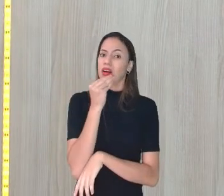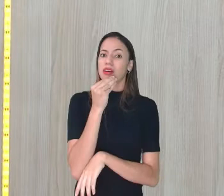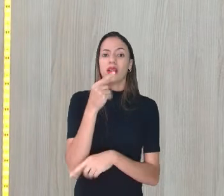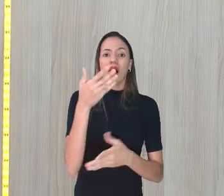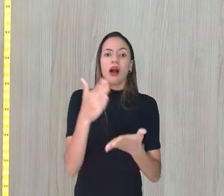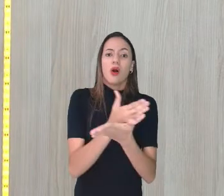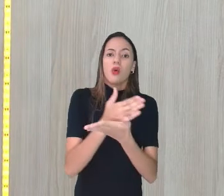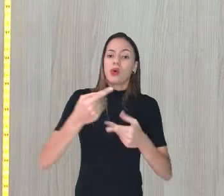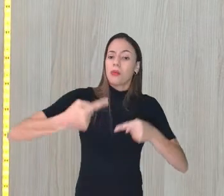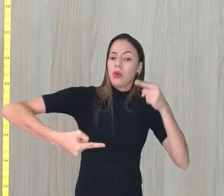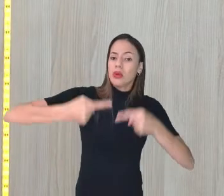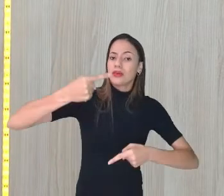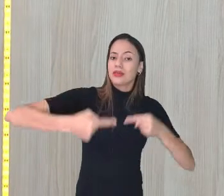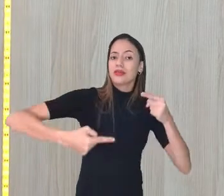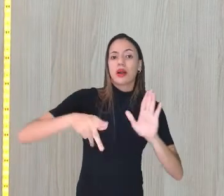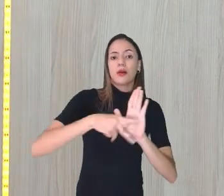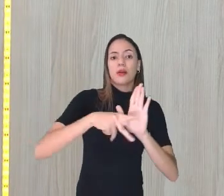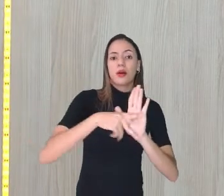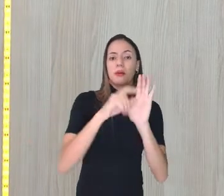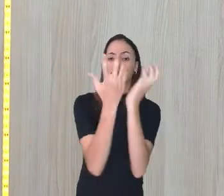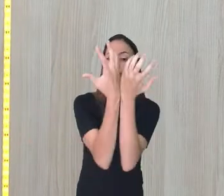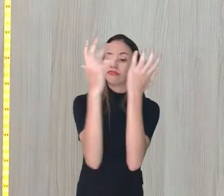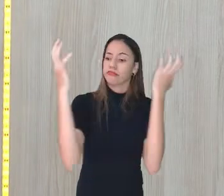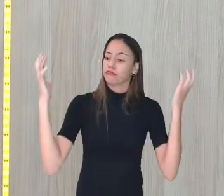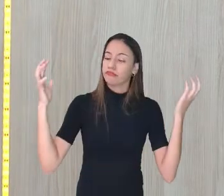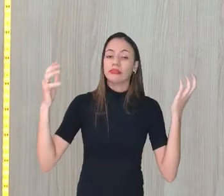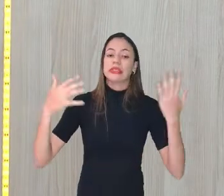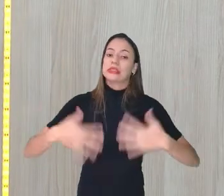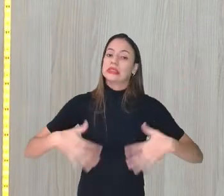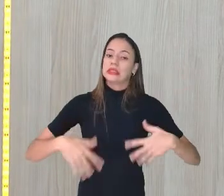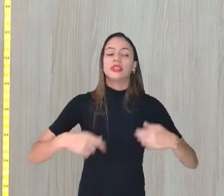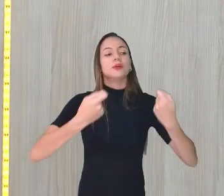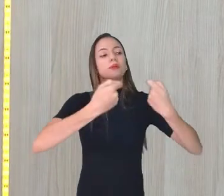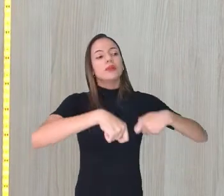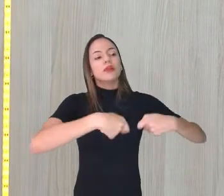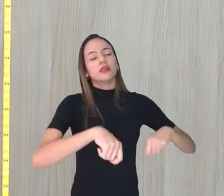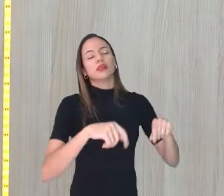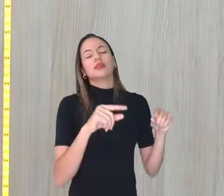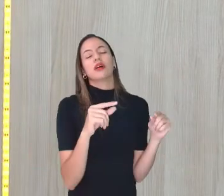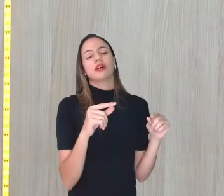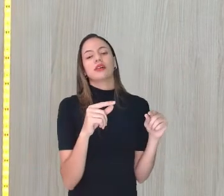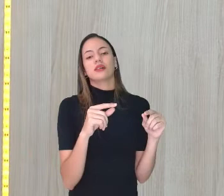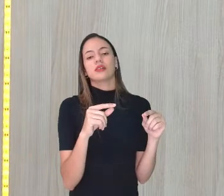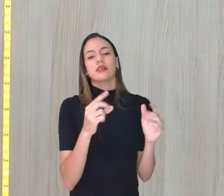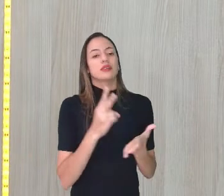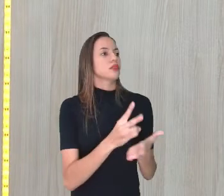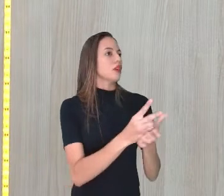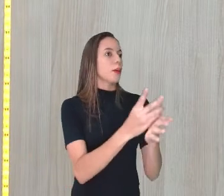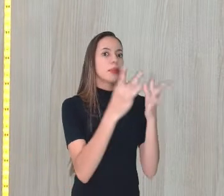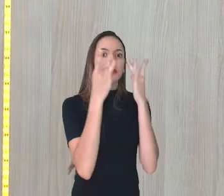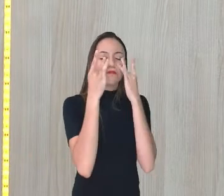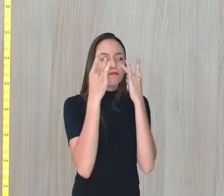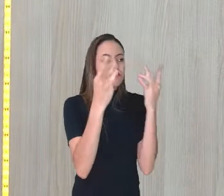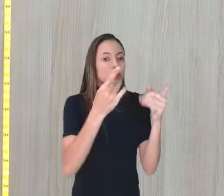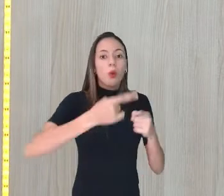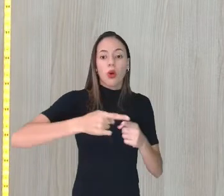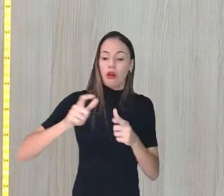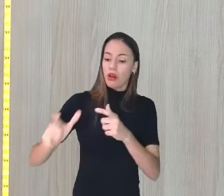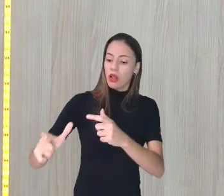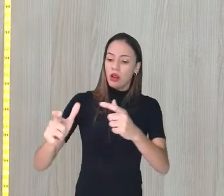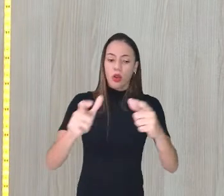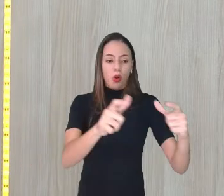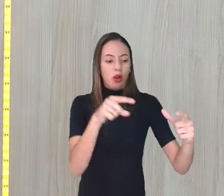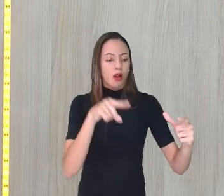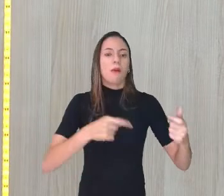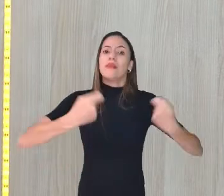políticas ambientais. E a gente precisa, de fato, ficar atento, porque são lugares que a gente